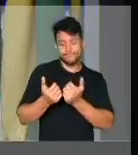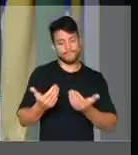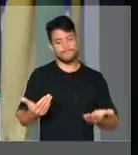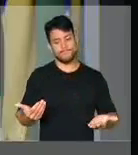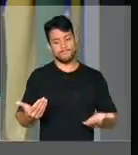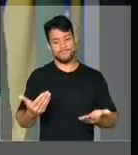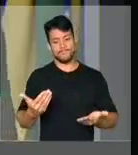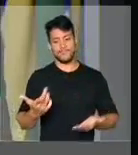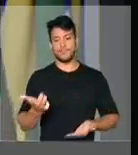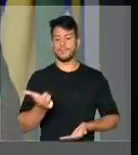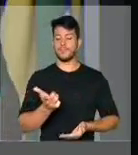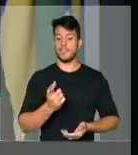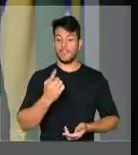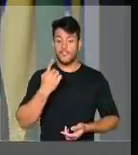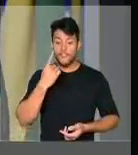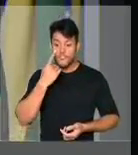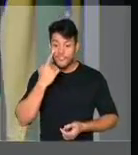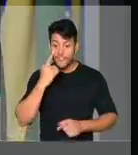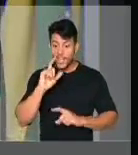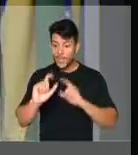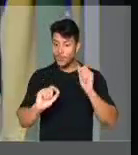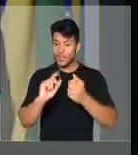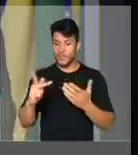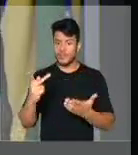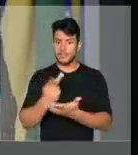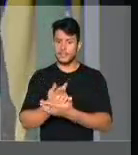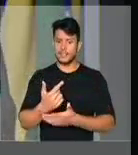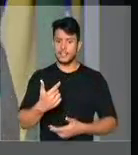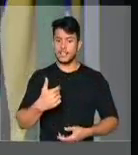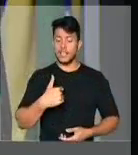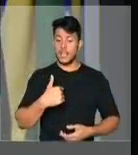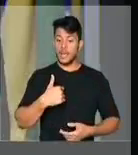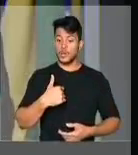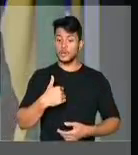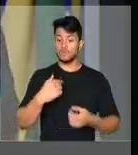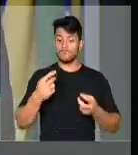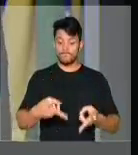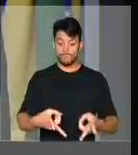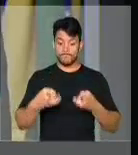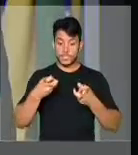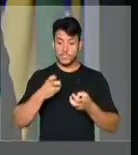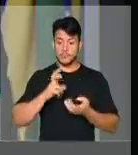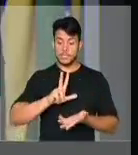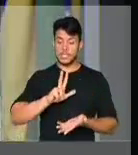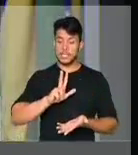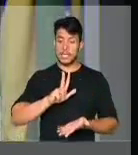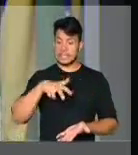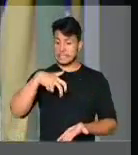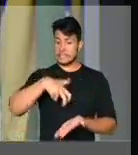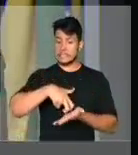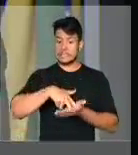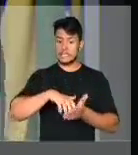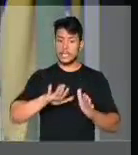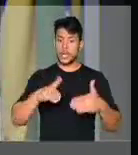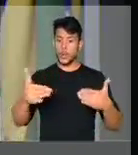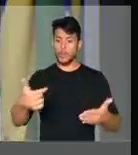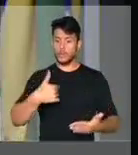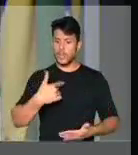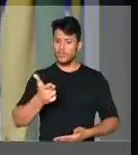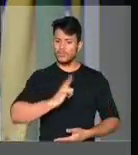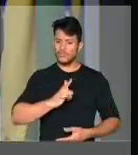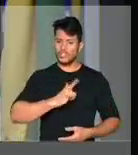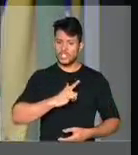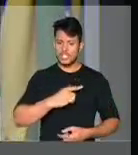pesquisas, pasmem vossas excelências, eu tomei conhecimento da sentença enquanto eu participava de